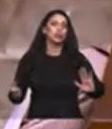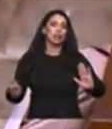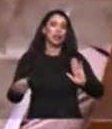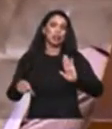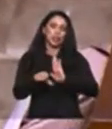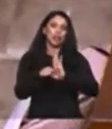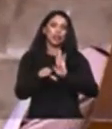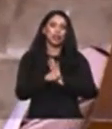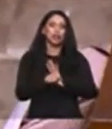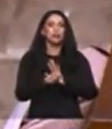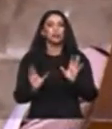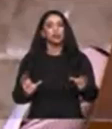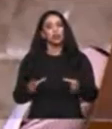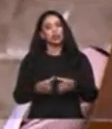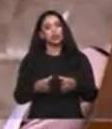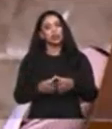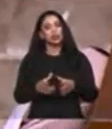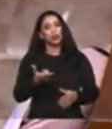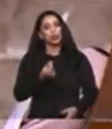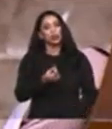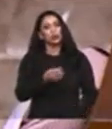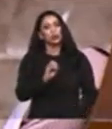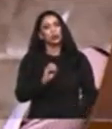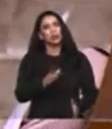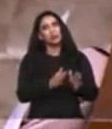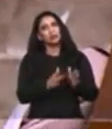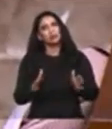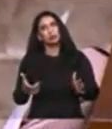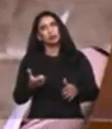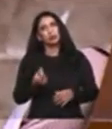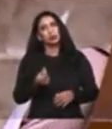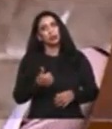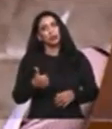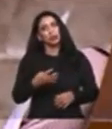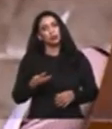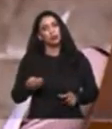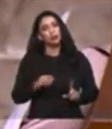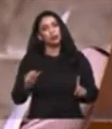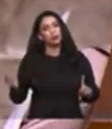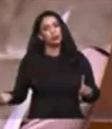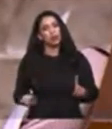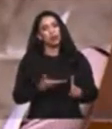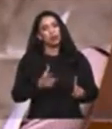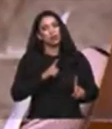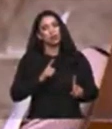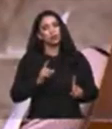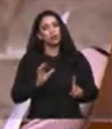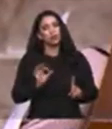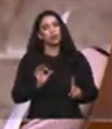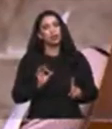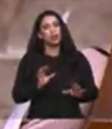organização criminosa, apurou-se que entre 2010 e 2014, os réus constituíram e integraram